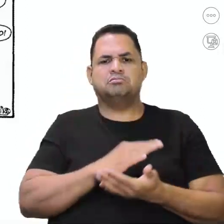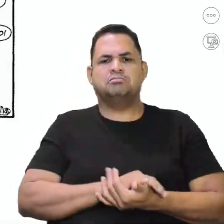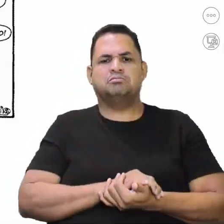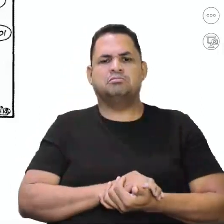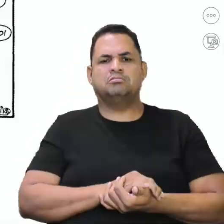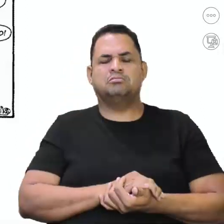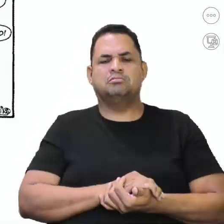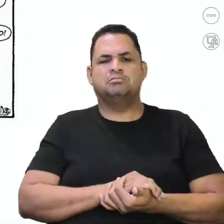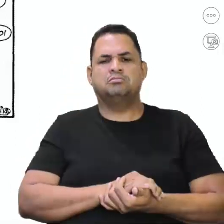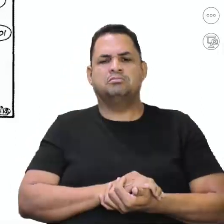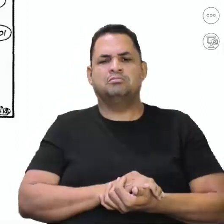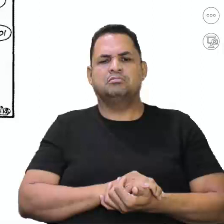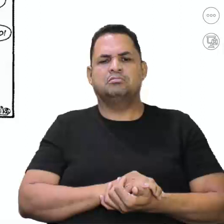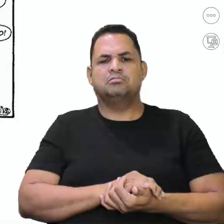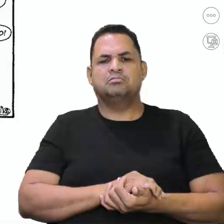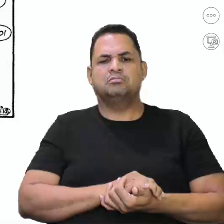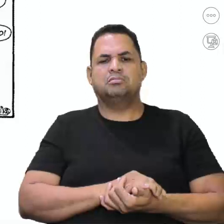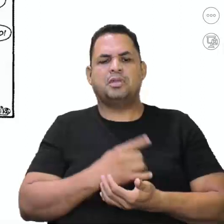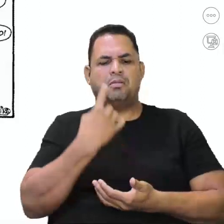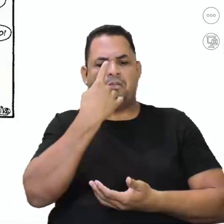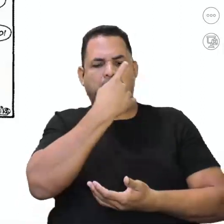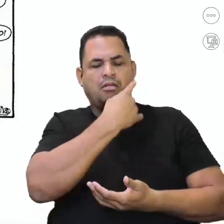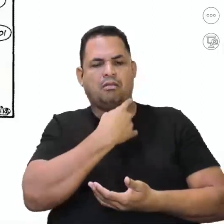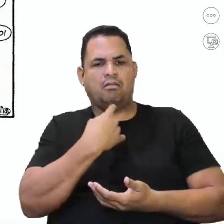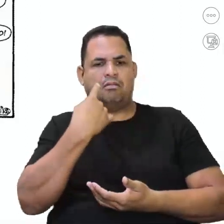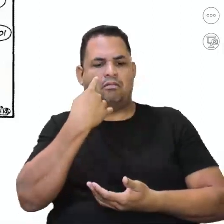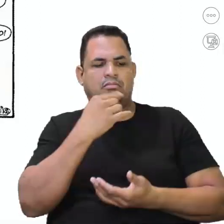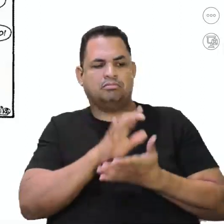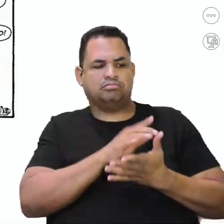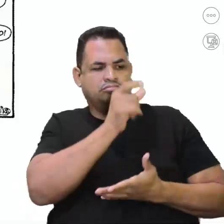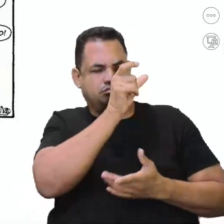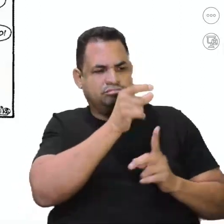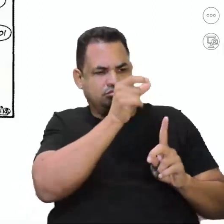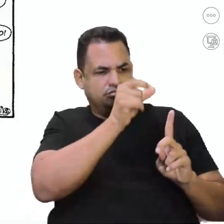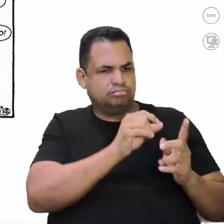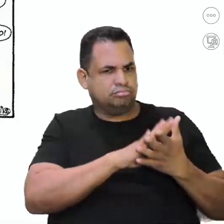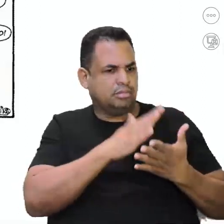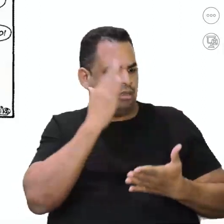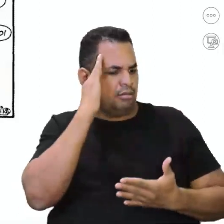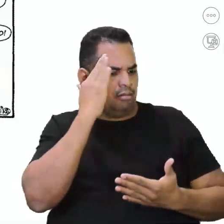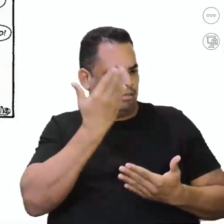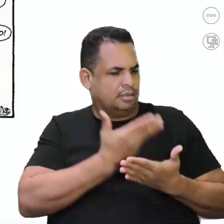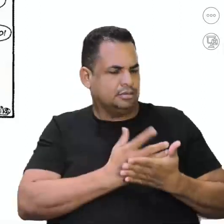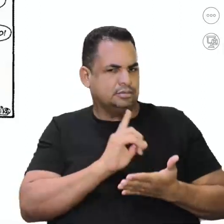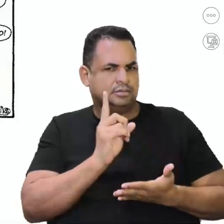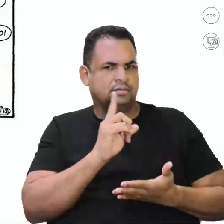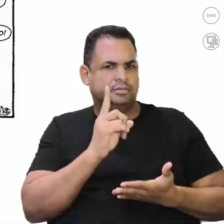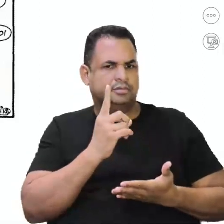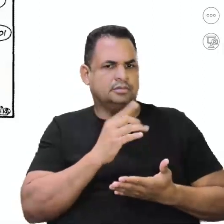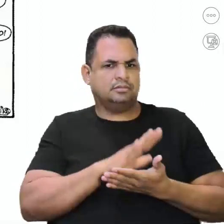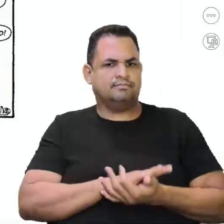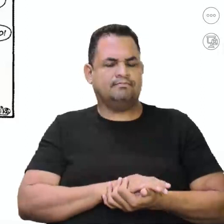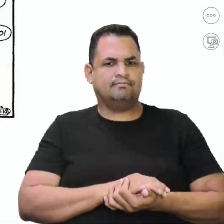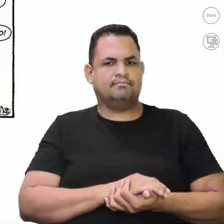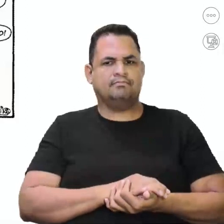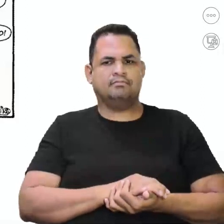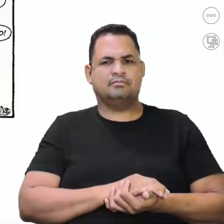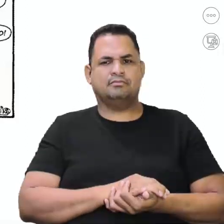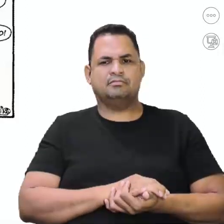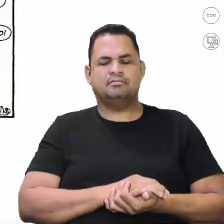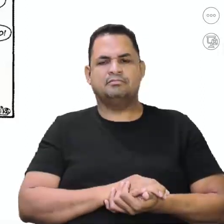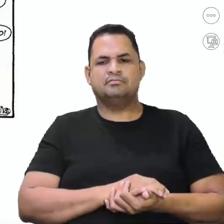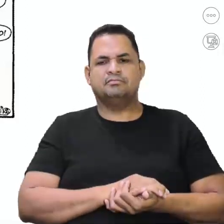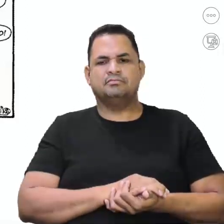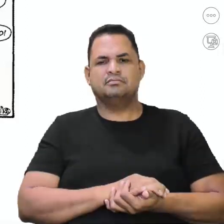um joguinho. Olha a expressão da Mafalda aqui, incrédula, a boca dela até sumiu. Aí logo em seguida,